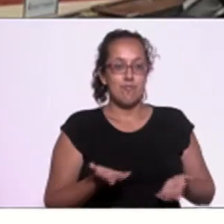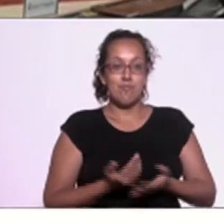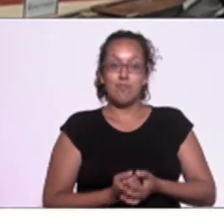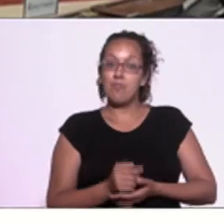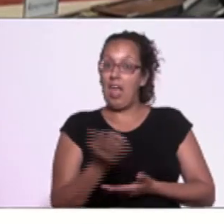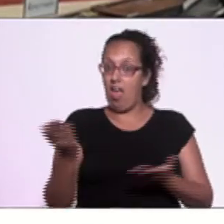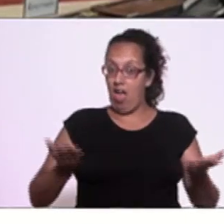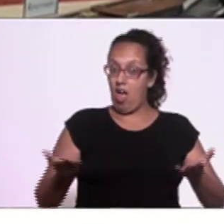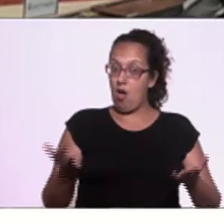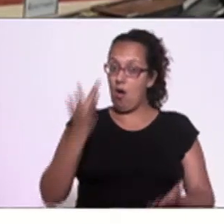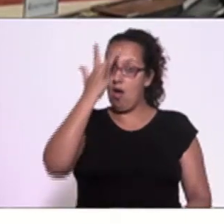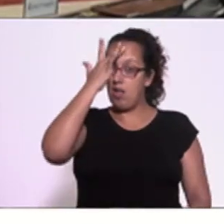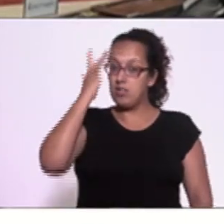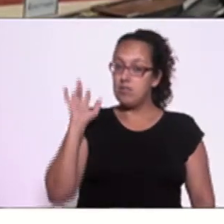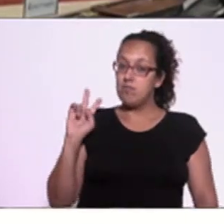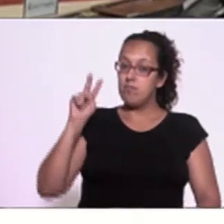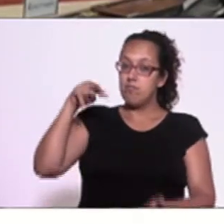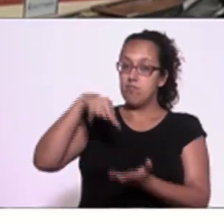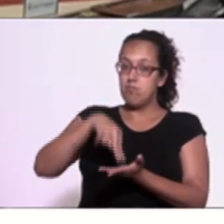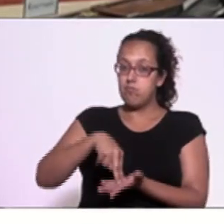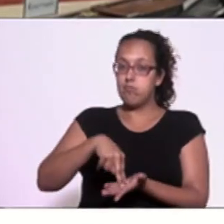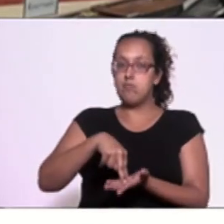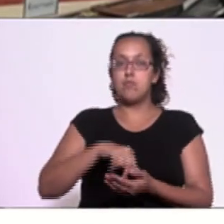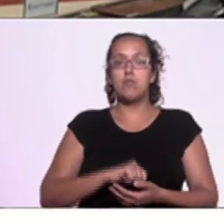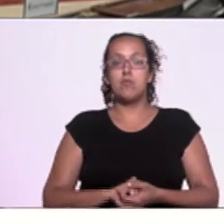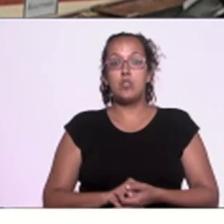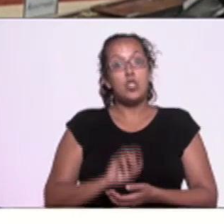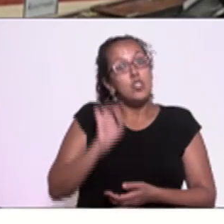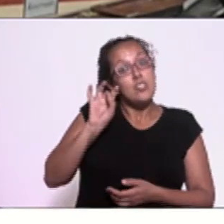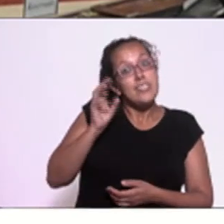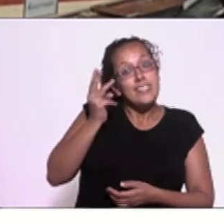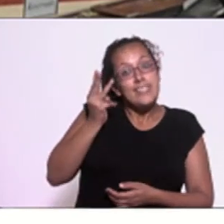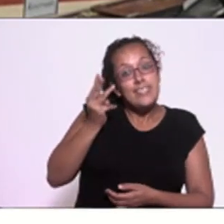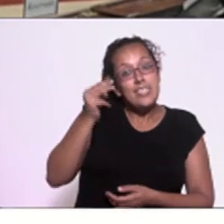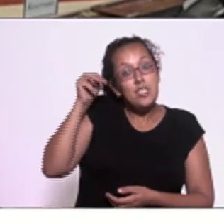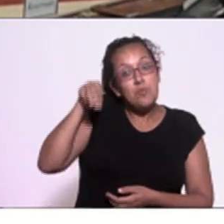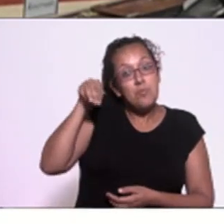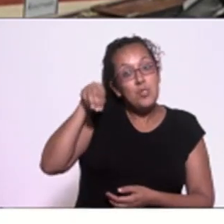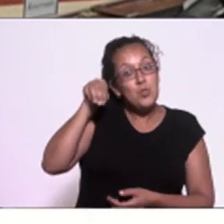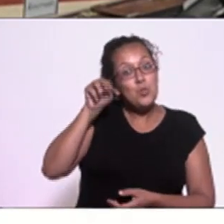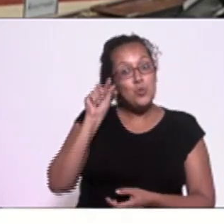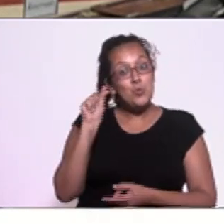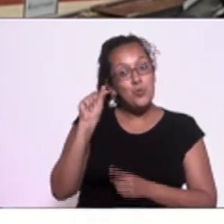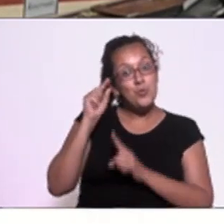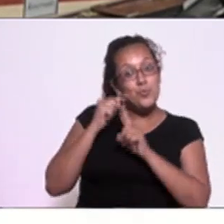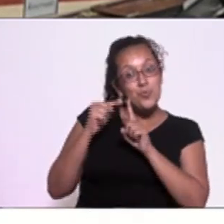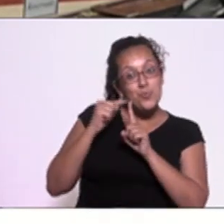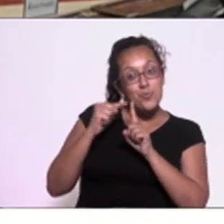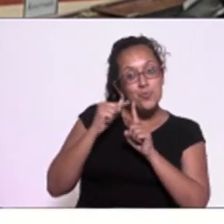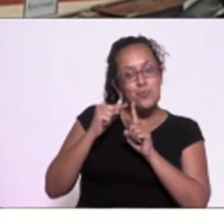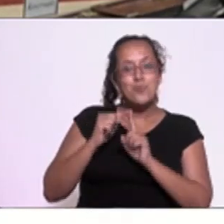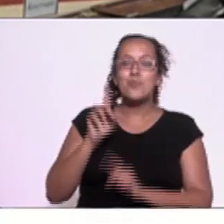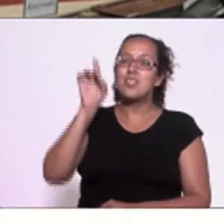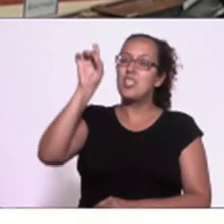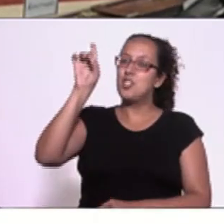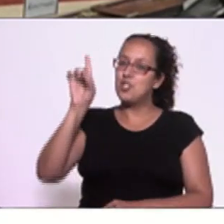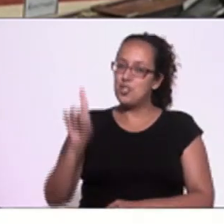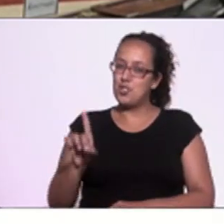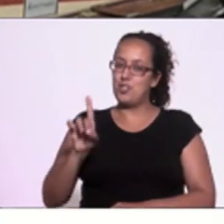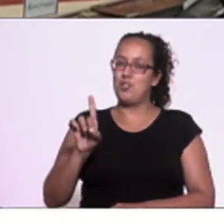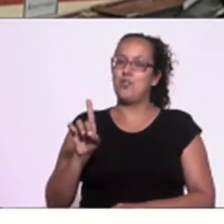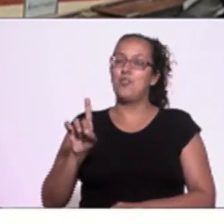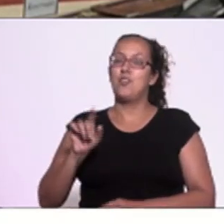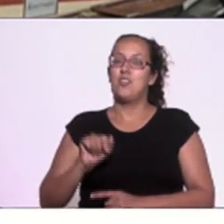da palavra, nos outros 3 minutos e meio que lhe resta, a nossa diretora de